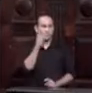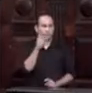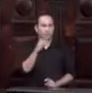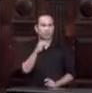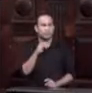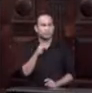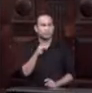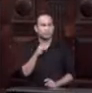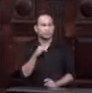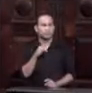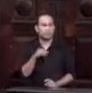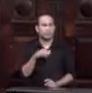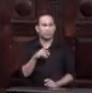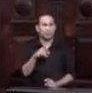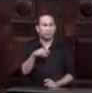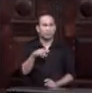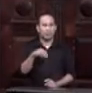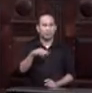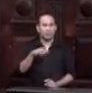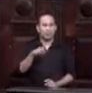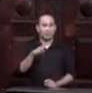Palmares.